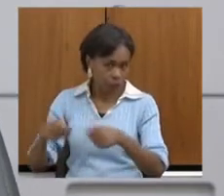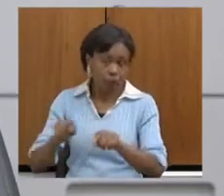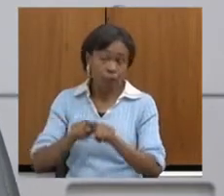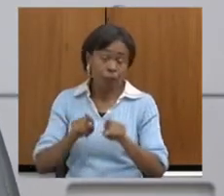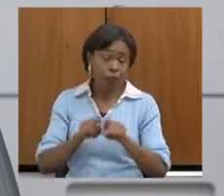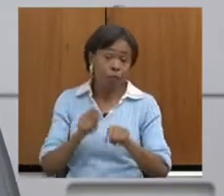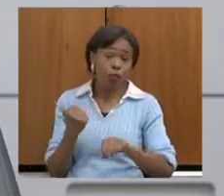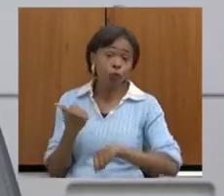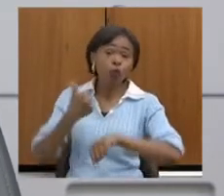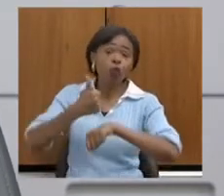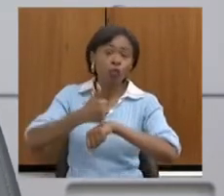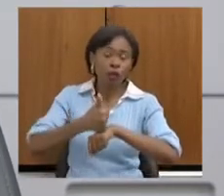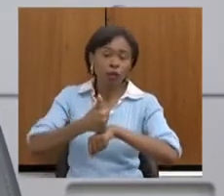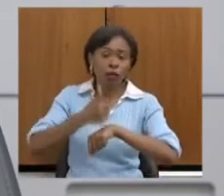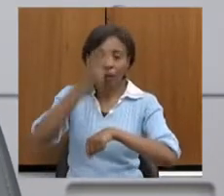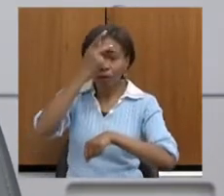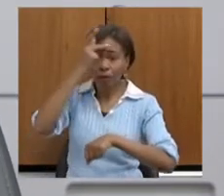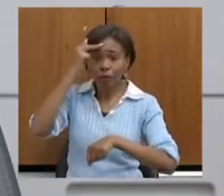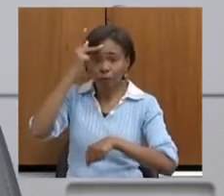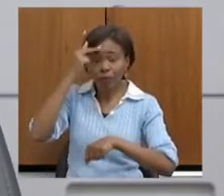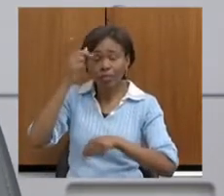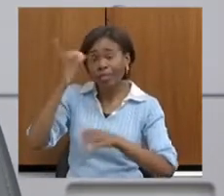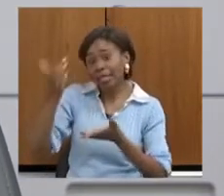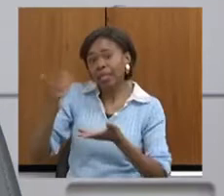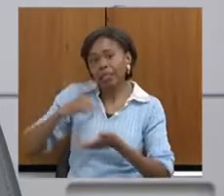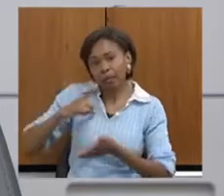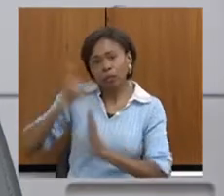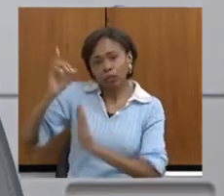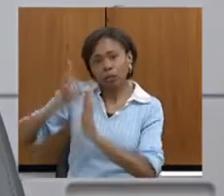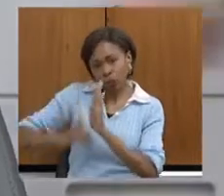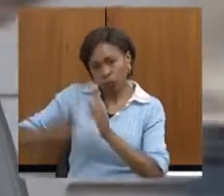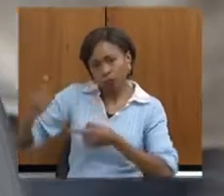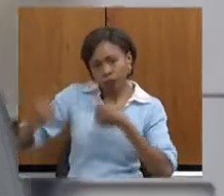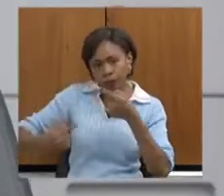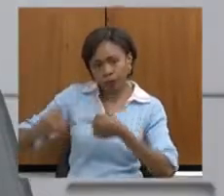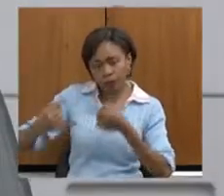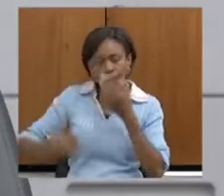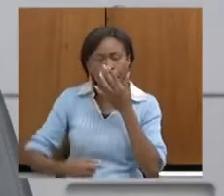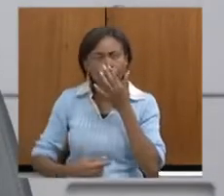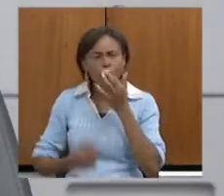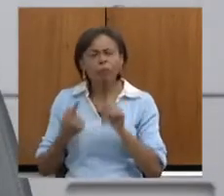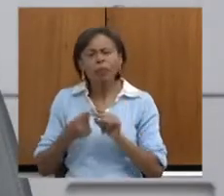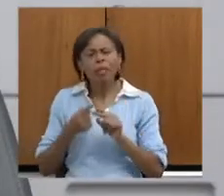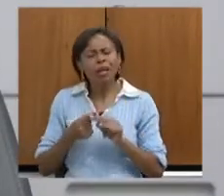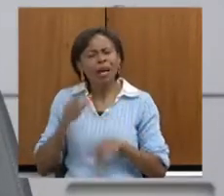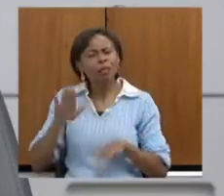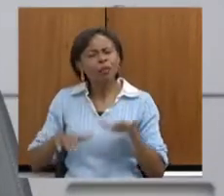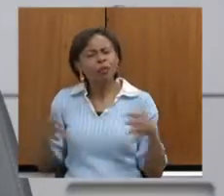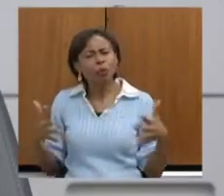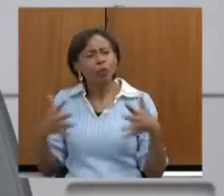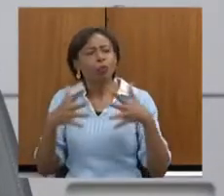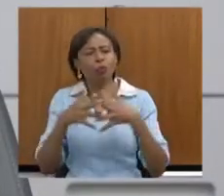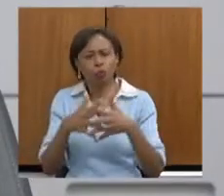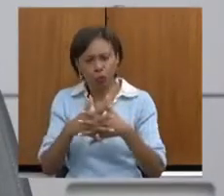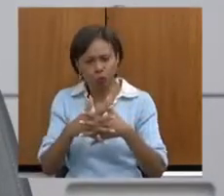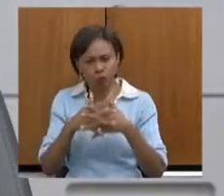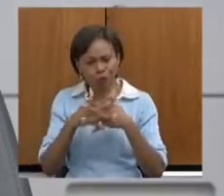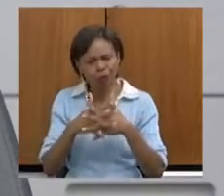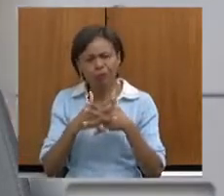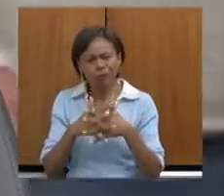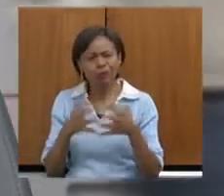pessoas em bom né Que discutem seus direitos né porque porque a gente vê que muitos se confunde né